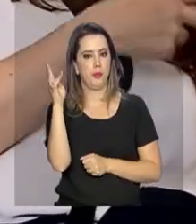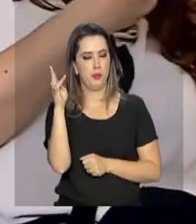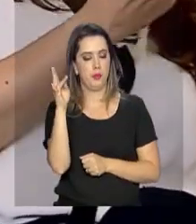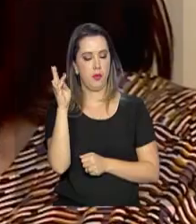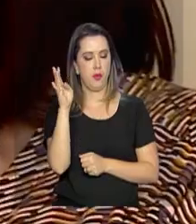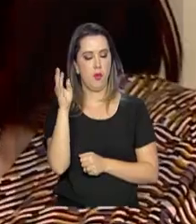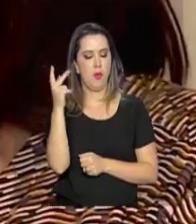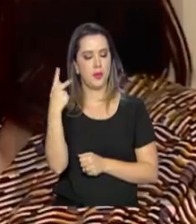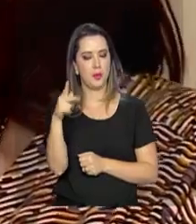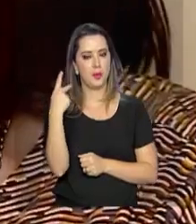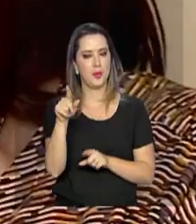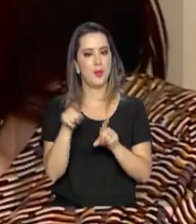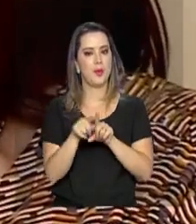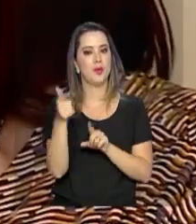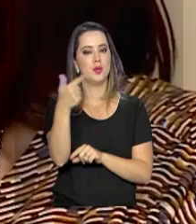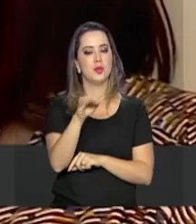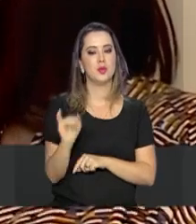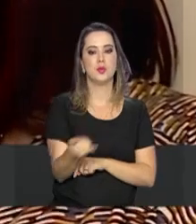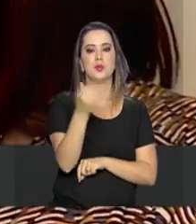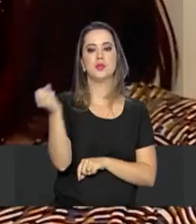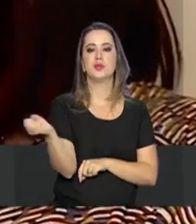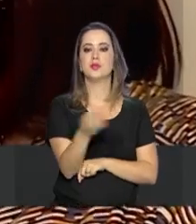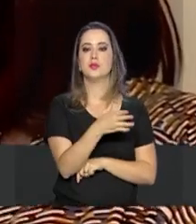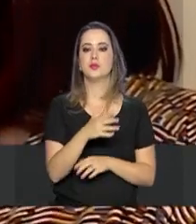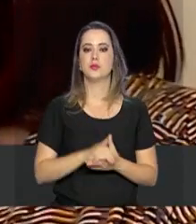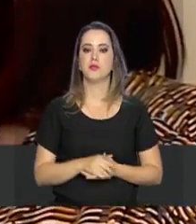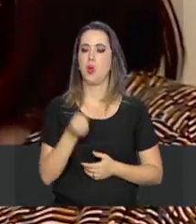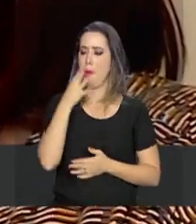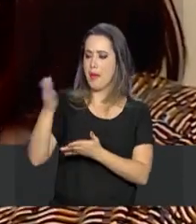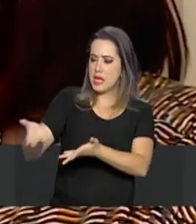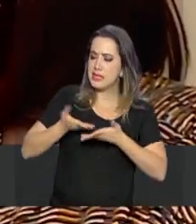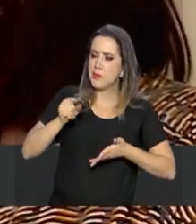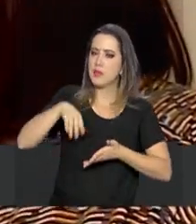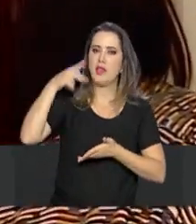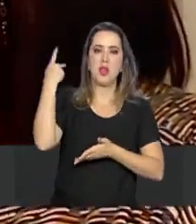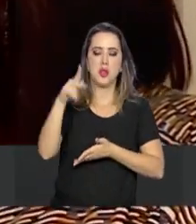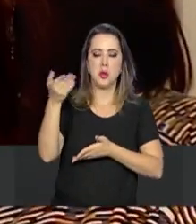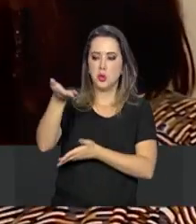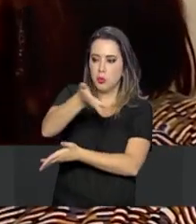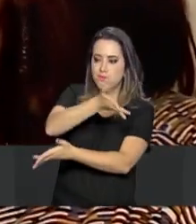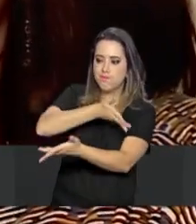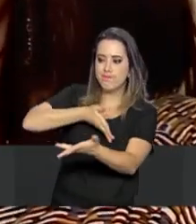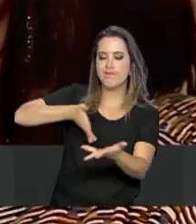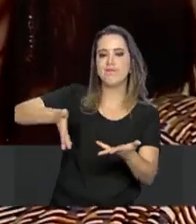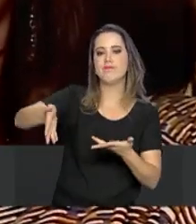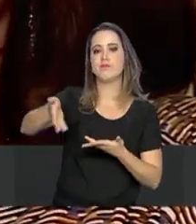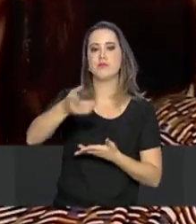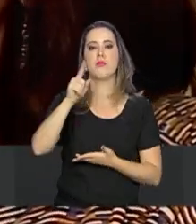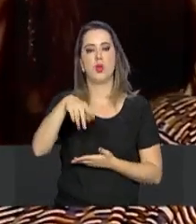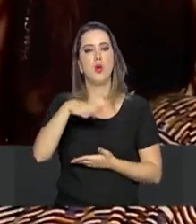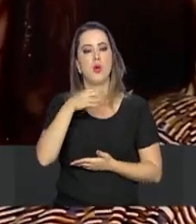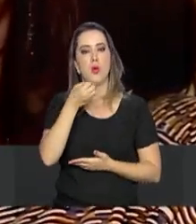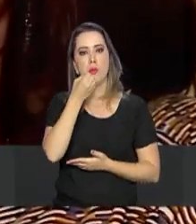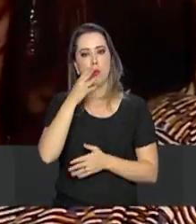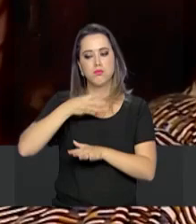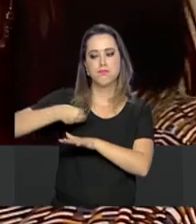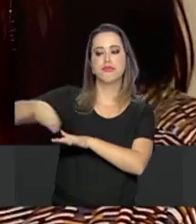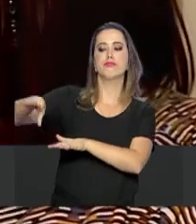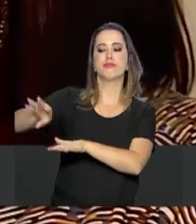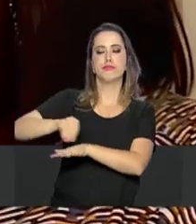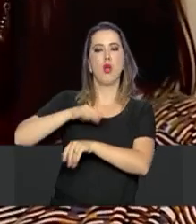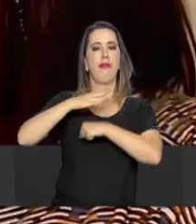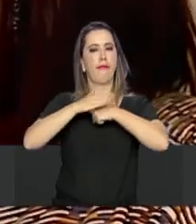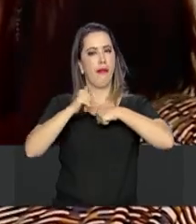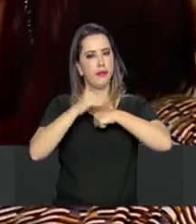oportunidades nós somos muito bem recebidos aqui no paraguai existe uma troca muito grande de conhecimento uma troca de